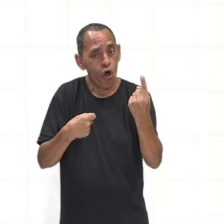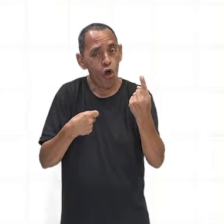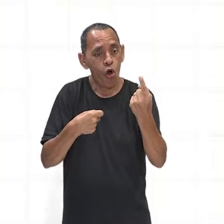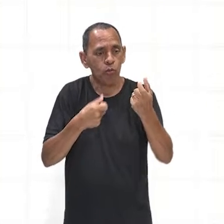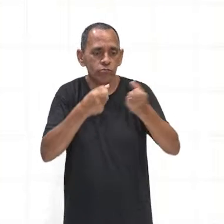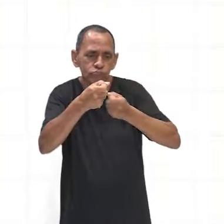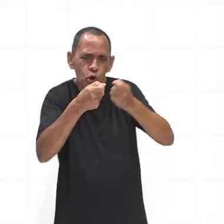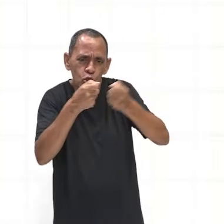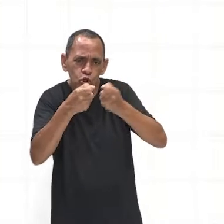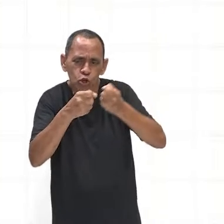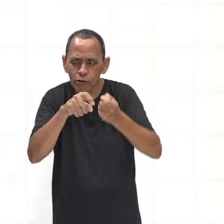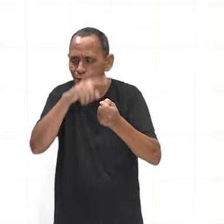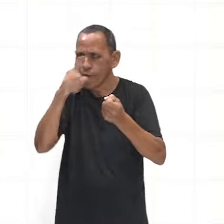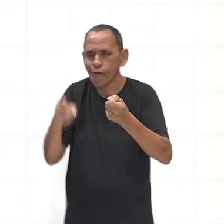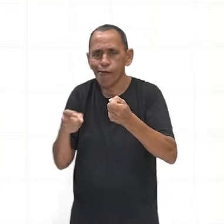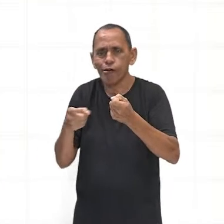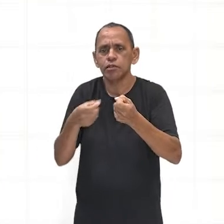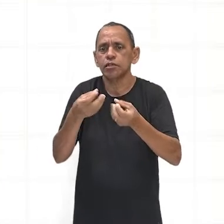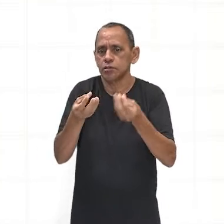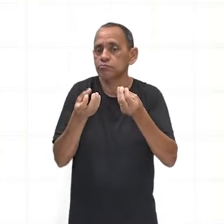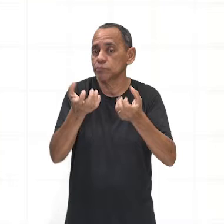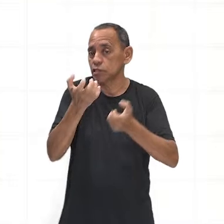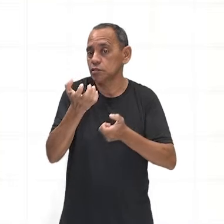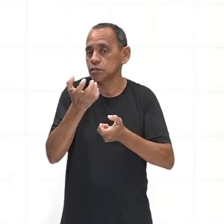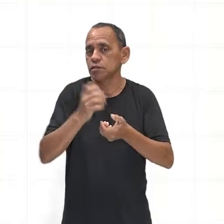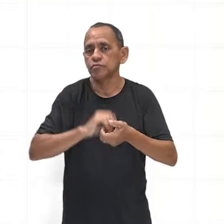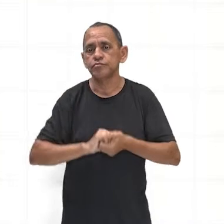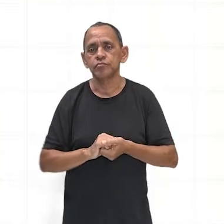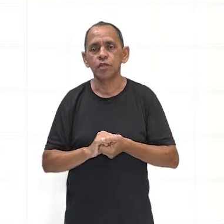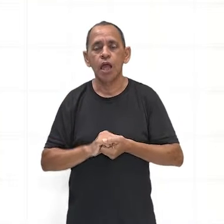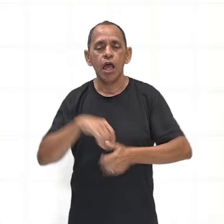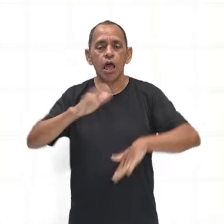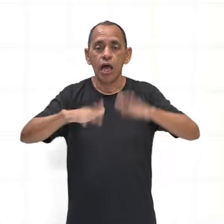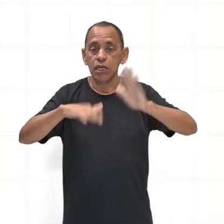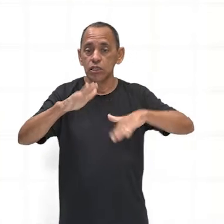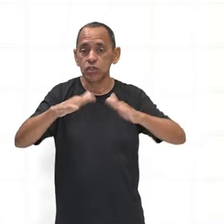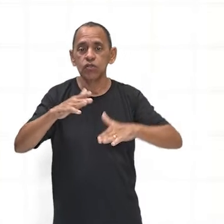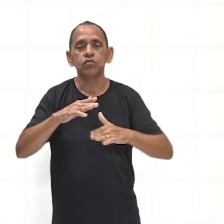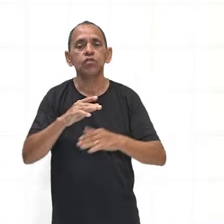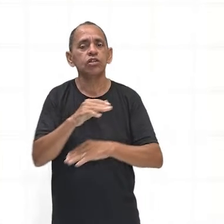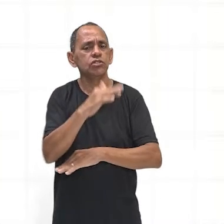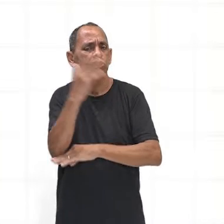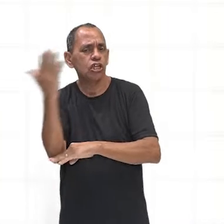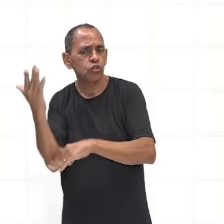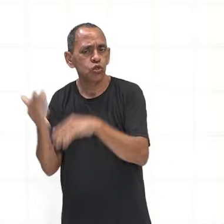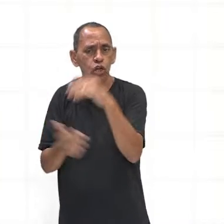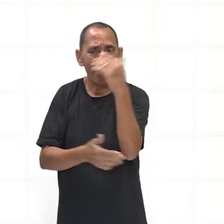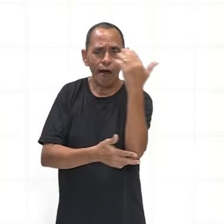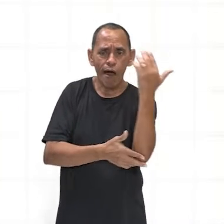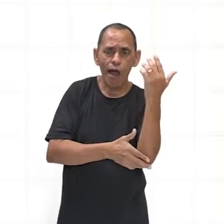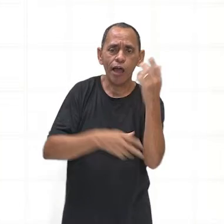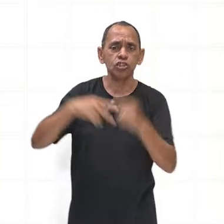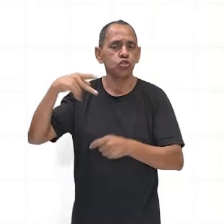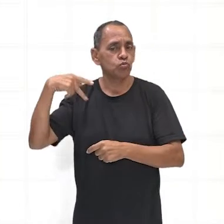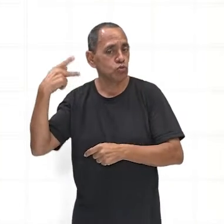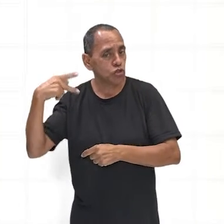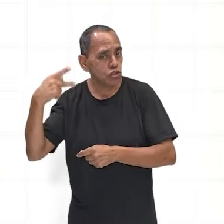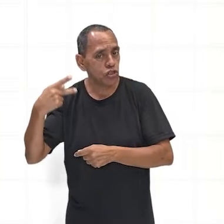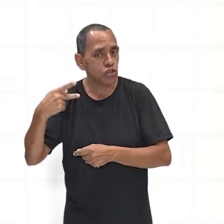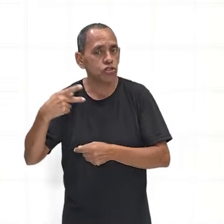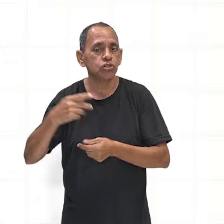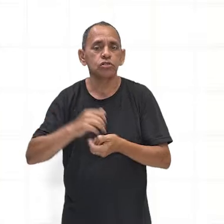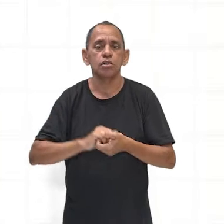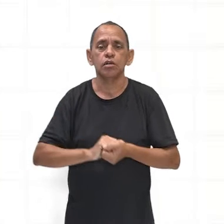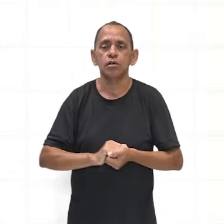Às vezes era por questões de recursos naturais, às vezes era por questões políticas, às vezes era